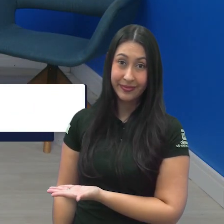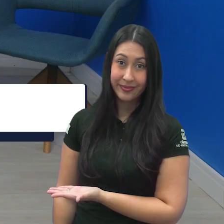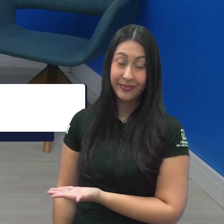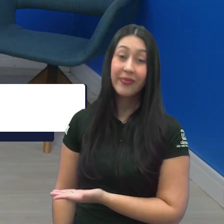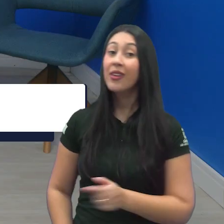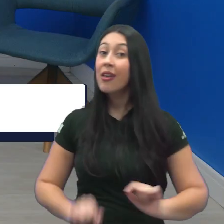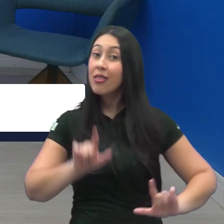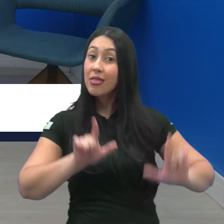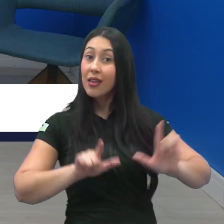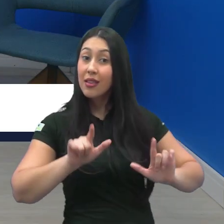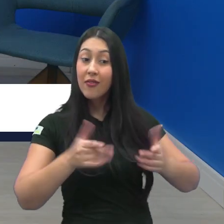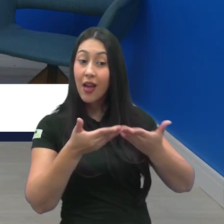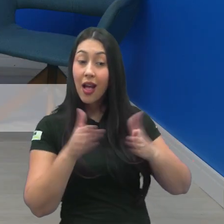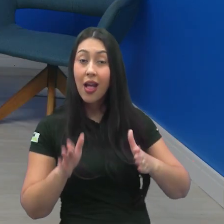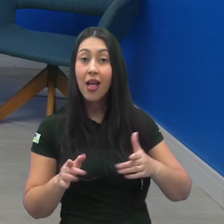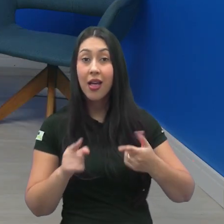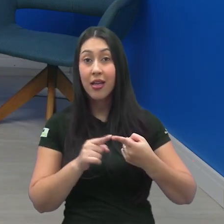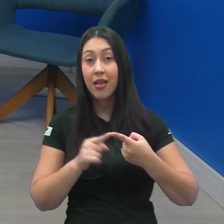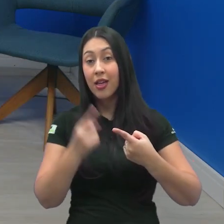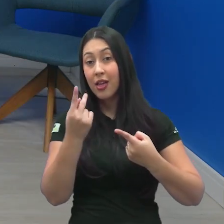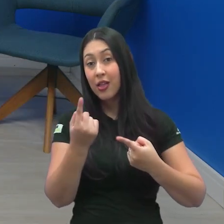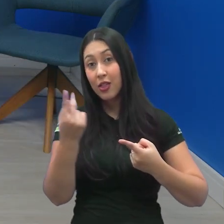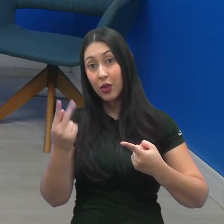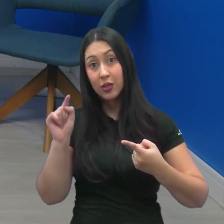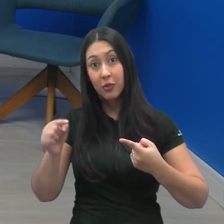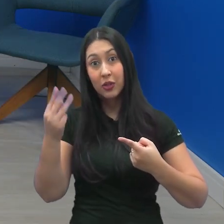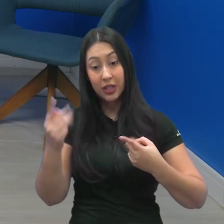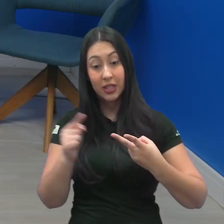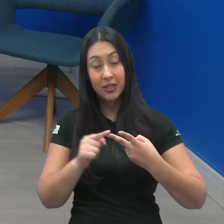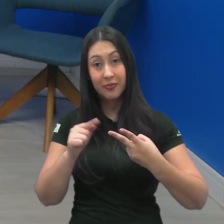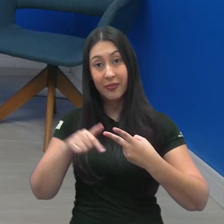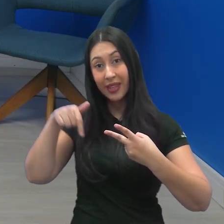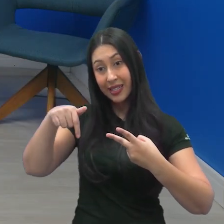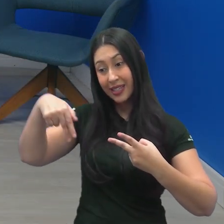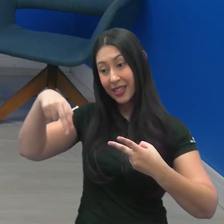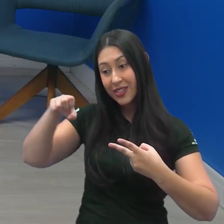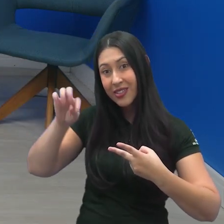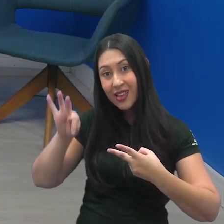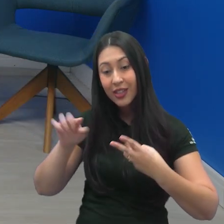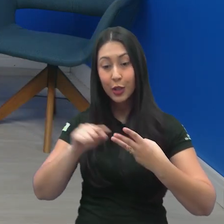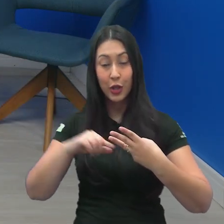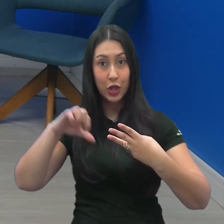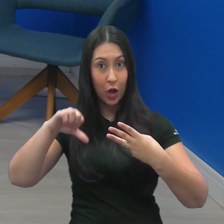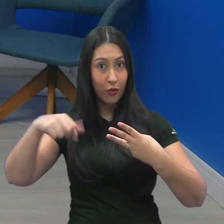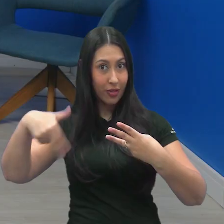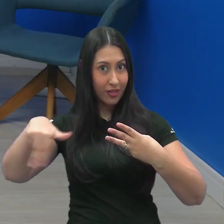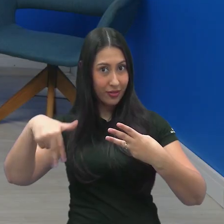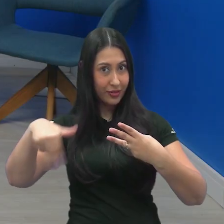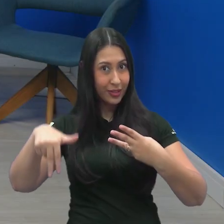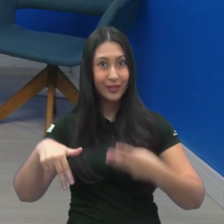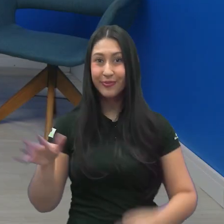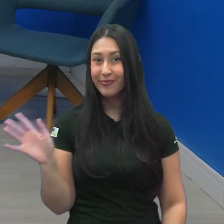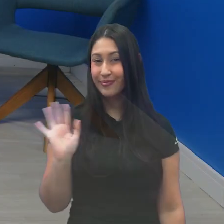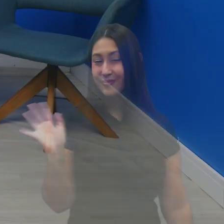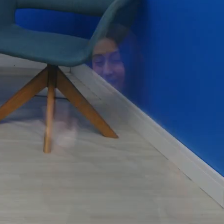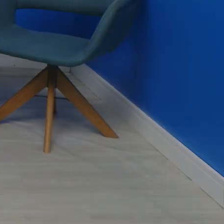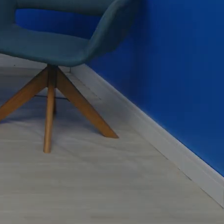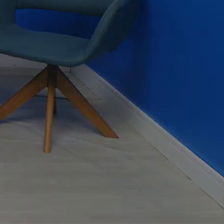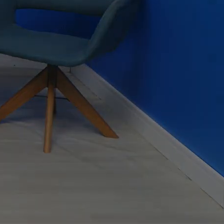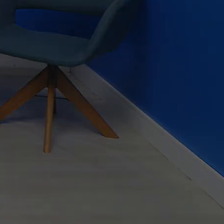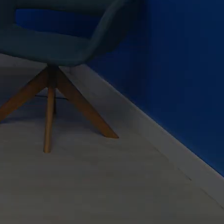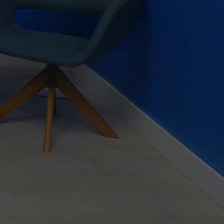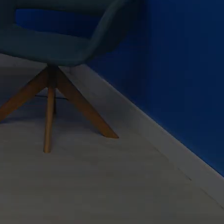canal aberto 12.3, além do canal 7 na operadora NET e o canal 9 na Vivo. Até mais. Tchau, tchau.